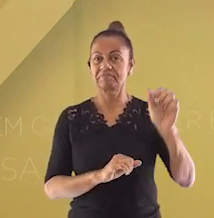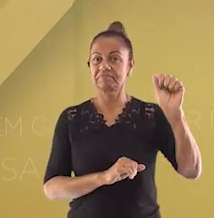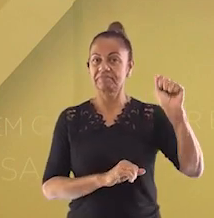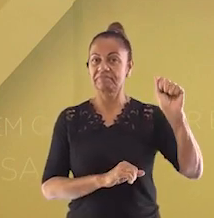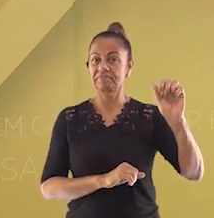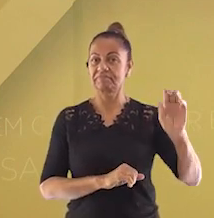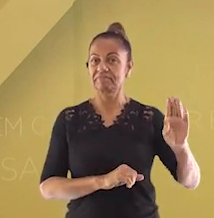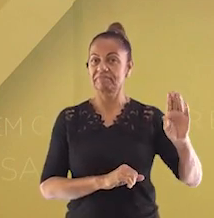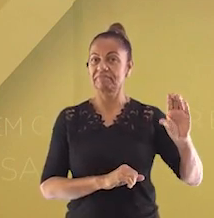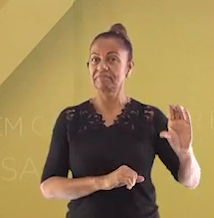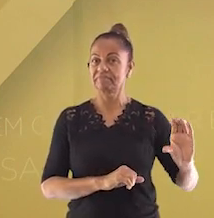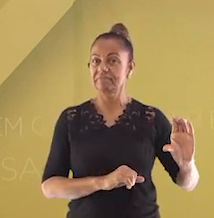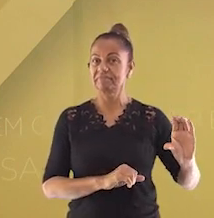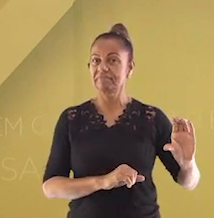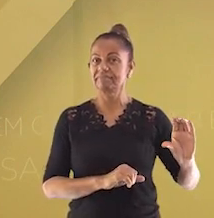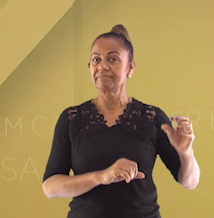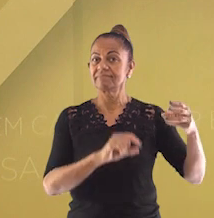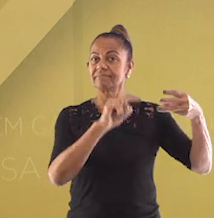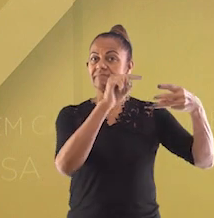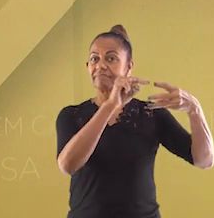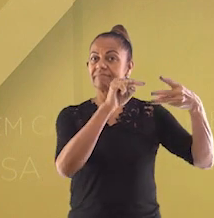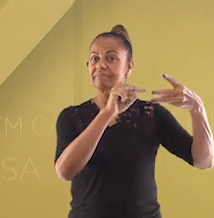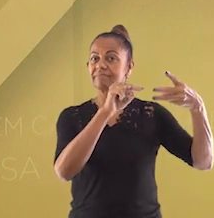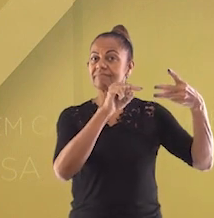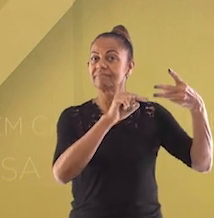ou C lá